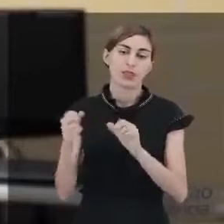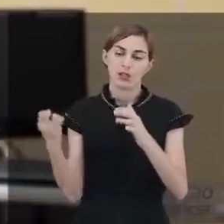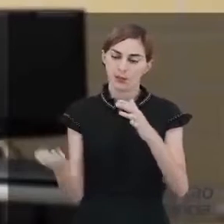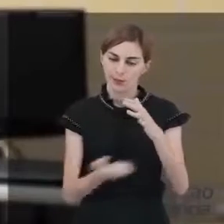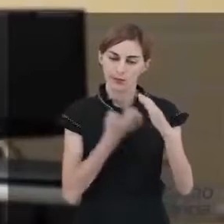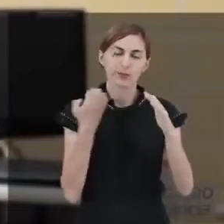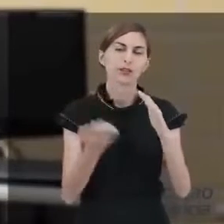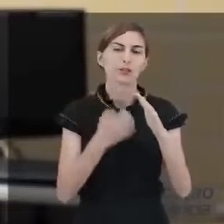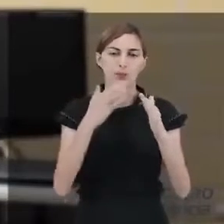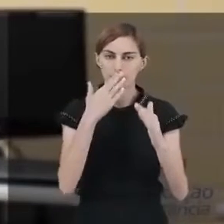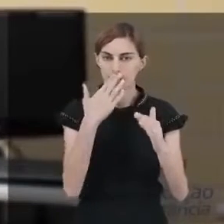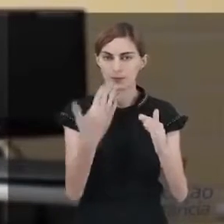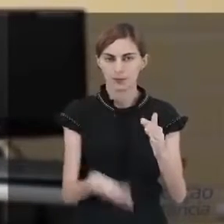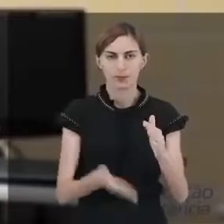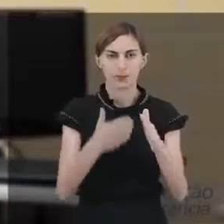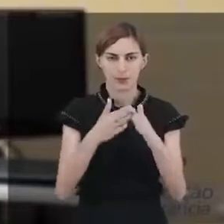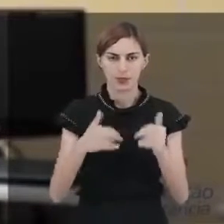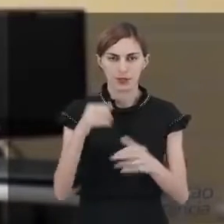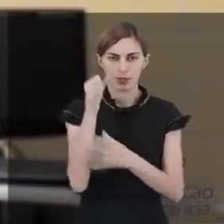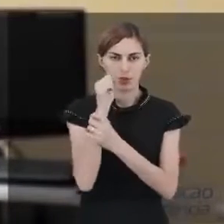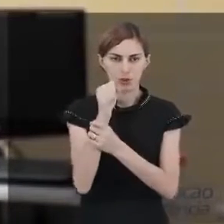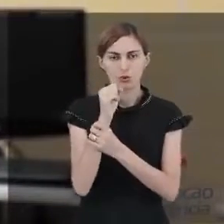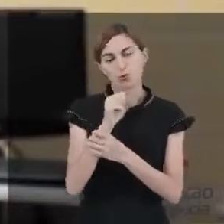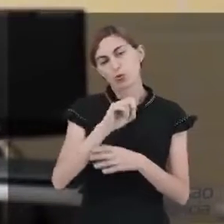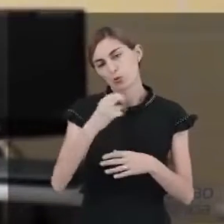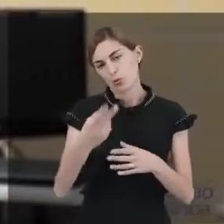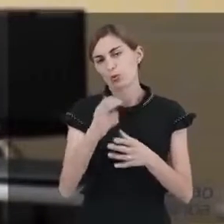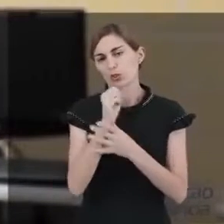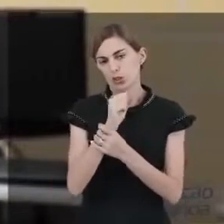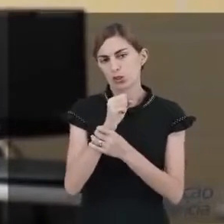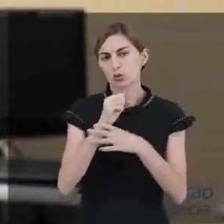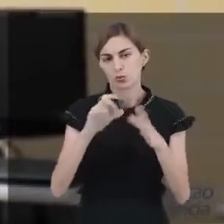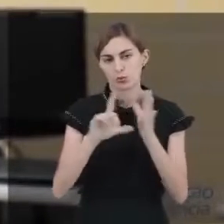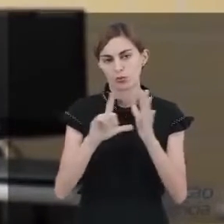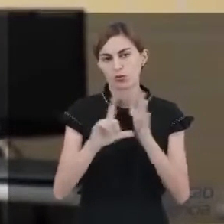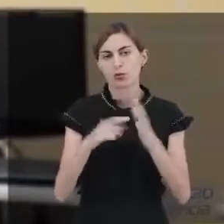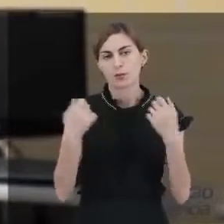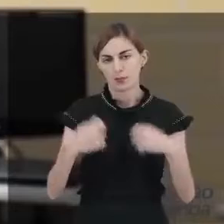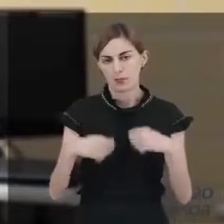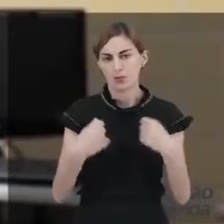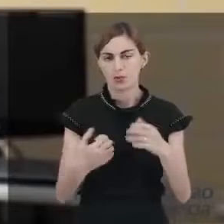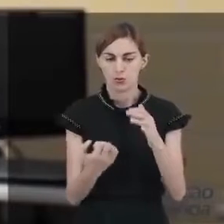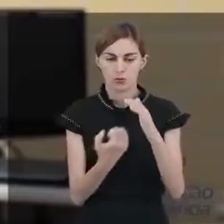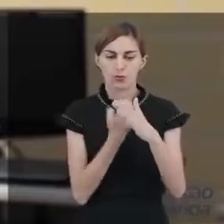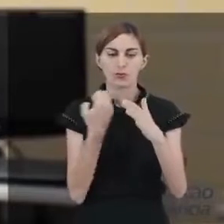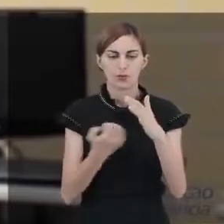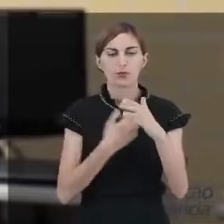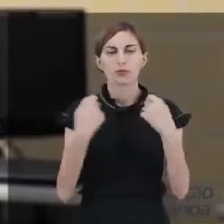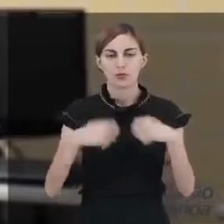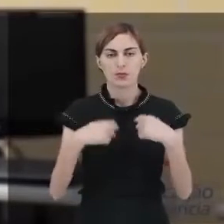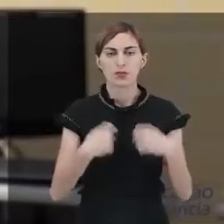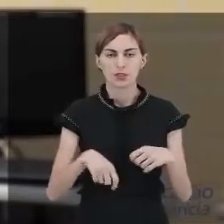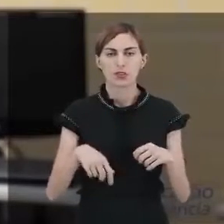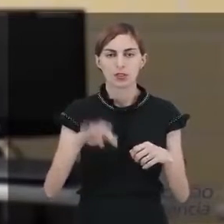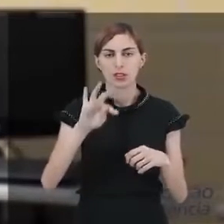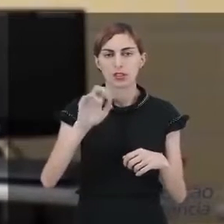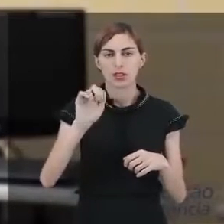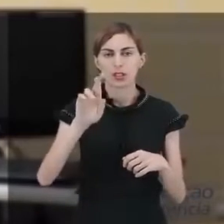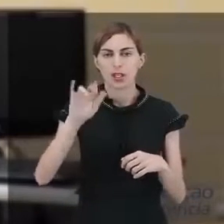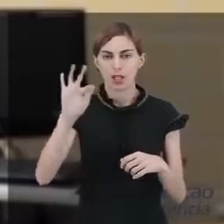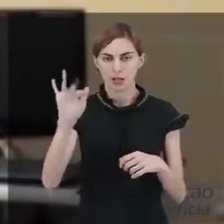for pedir seguro ou tiver que assegurar seu patrimônio, ela tem que estar atendendo a questão da tarifa de incêndio do